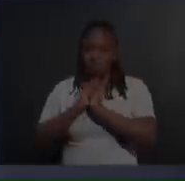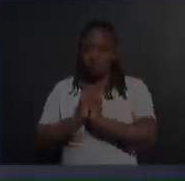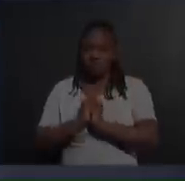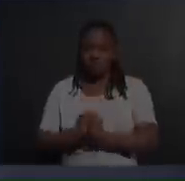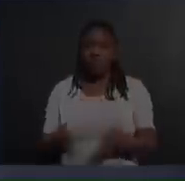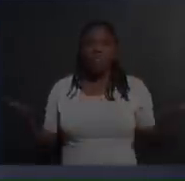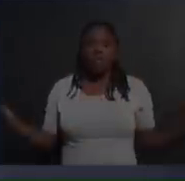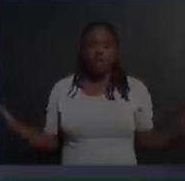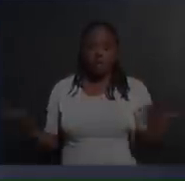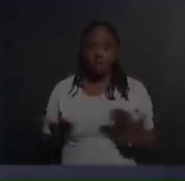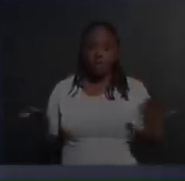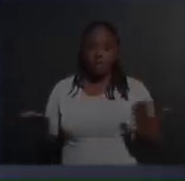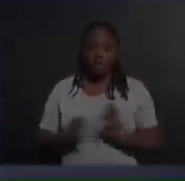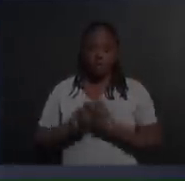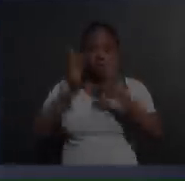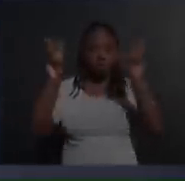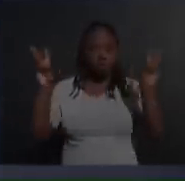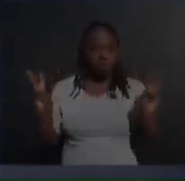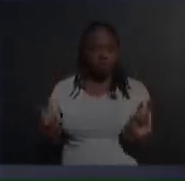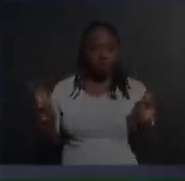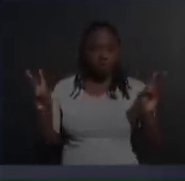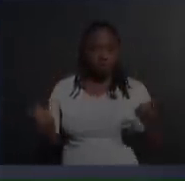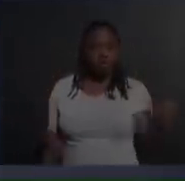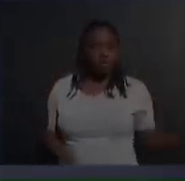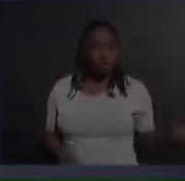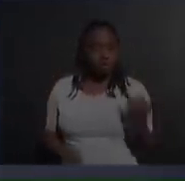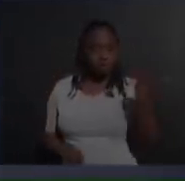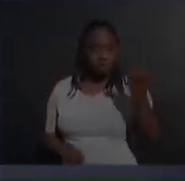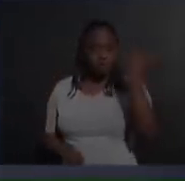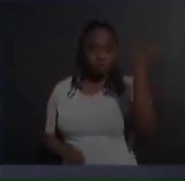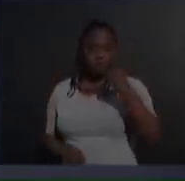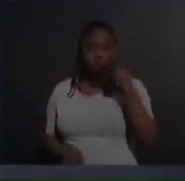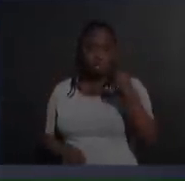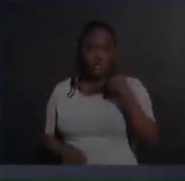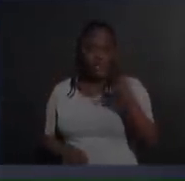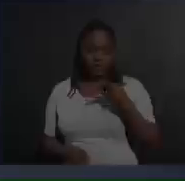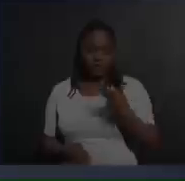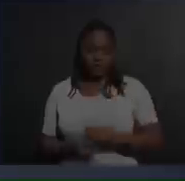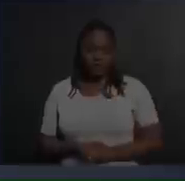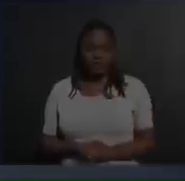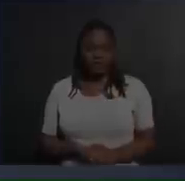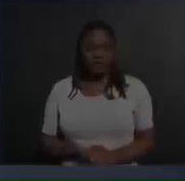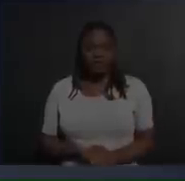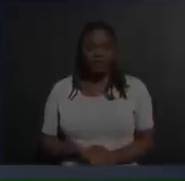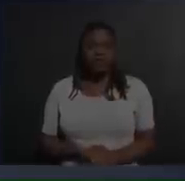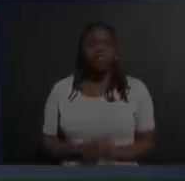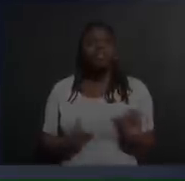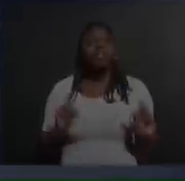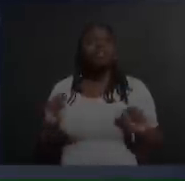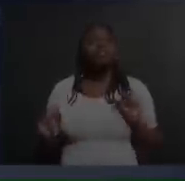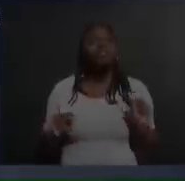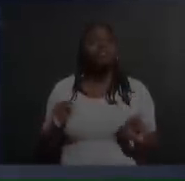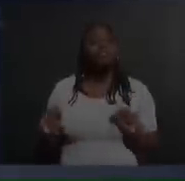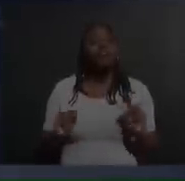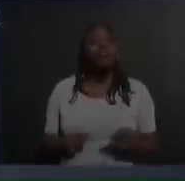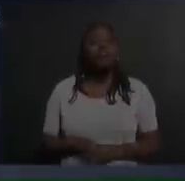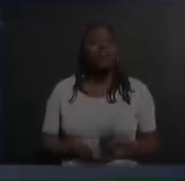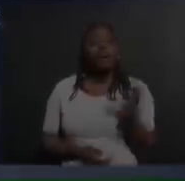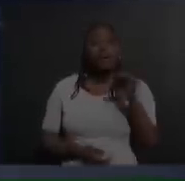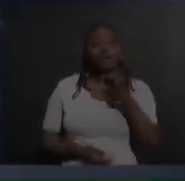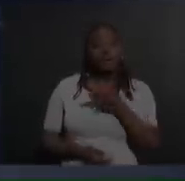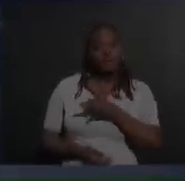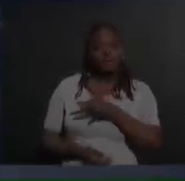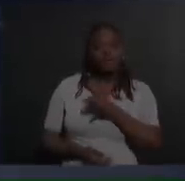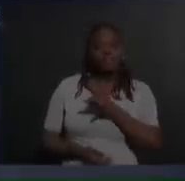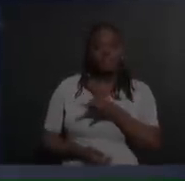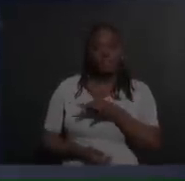Então, hoje eu vou falar de um tema muito importante nas nossas vidas, que é sobre medo,